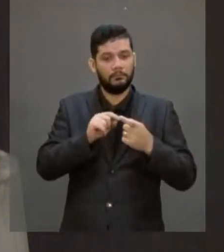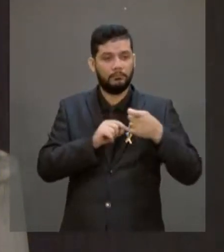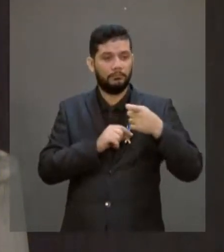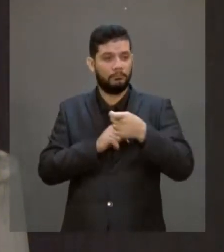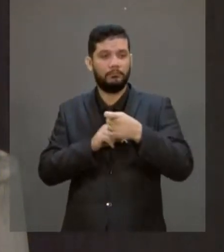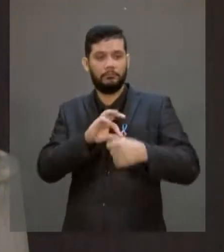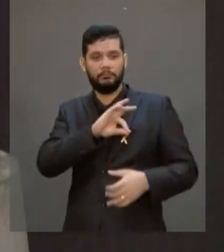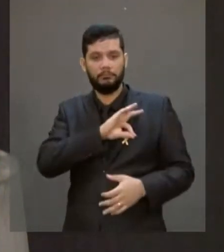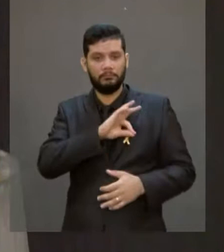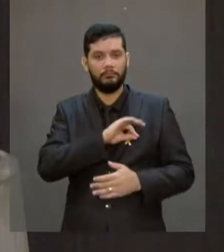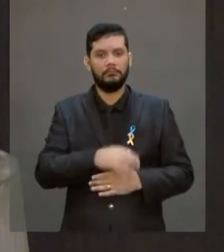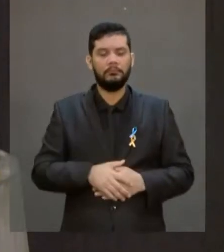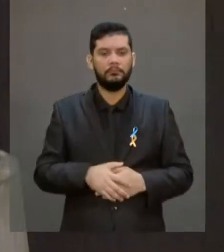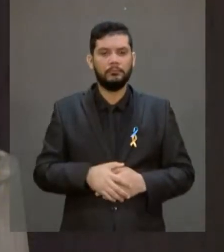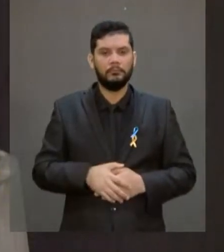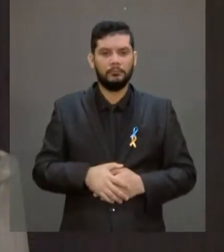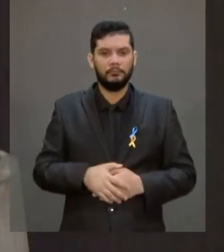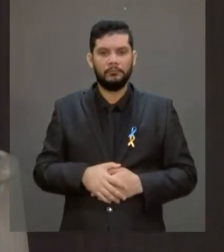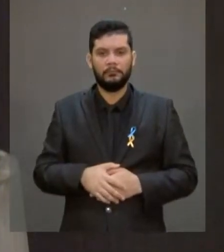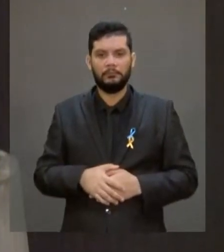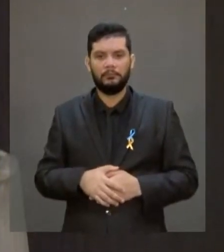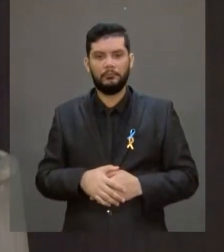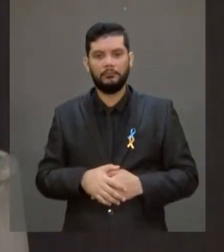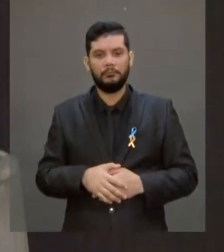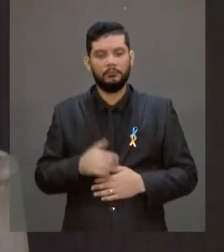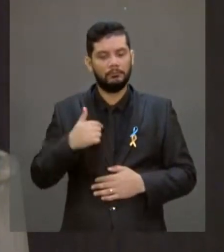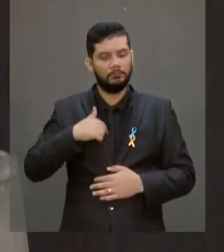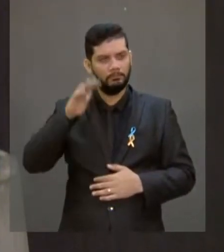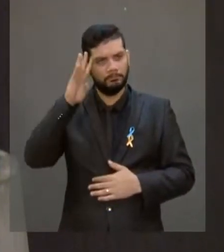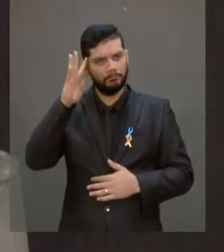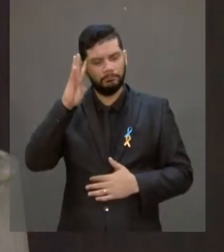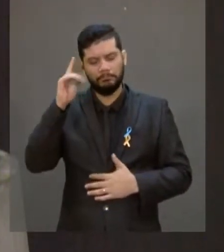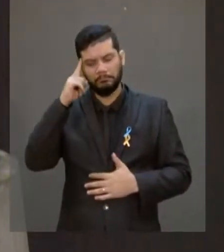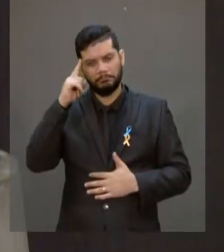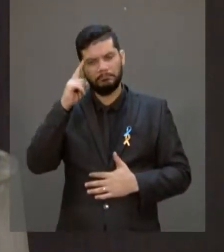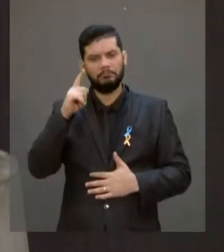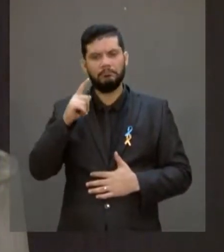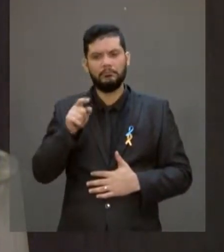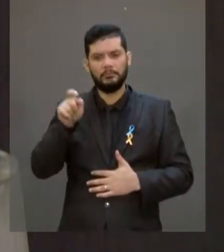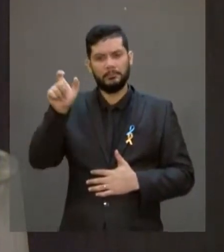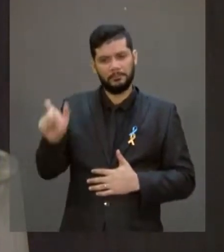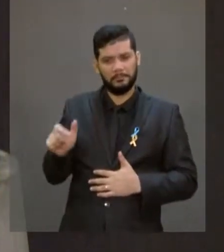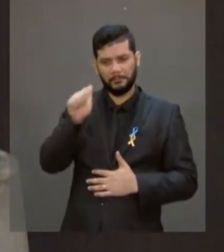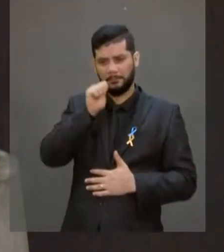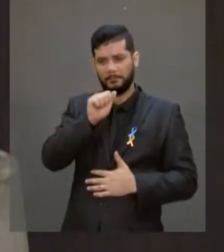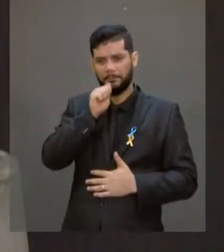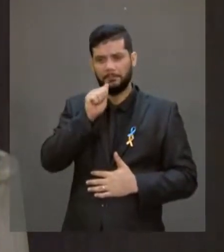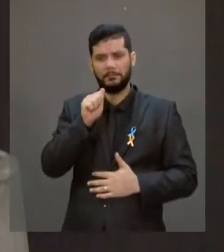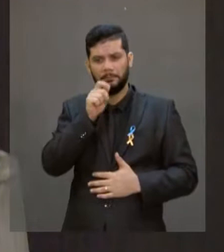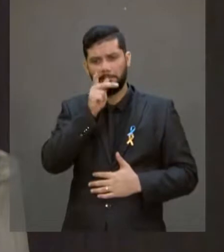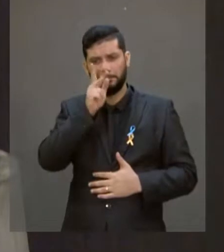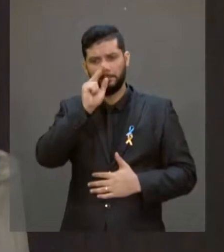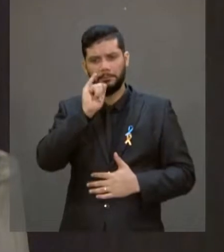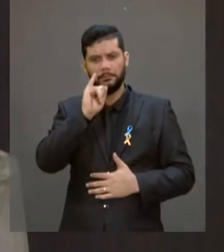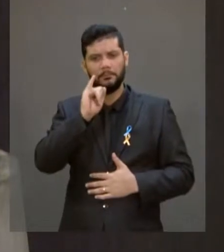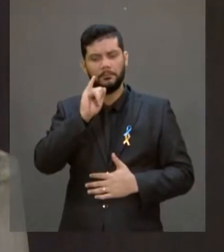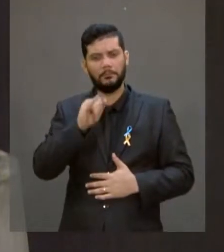Eu fico pensando todo o tempo nessa mãe e nesse pai do adolescente Juan, de 14